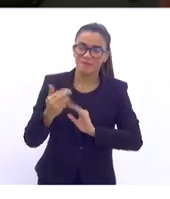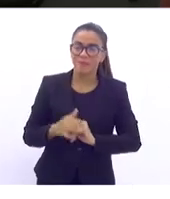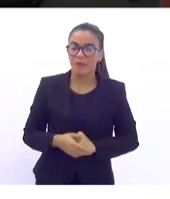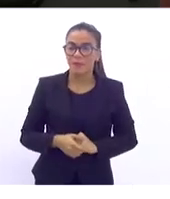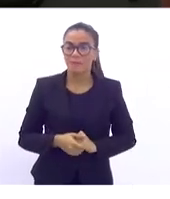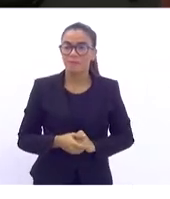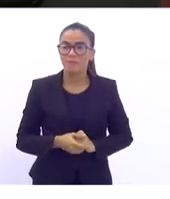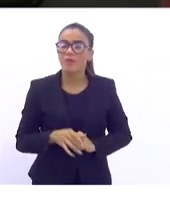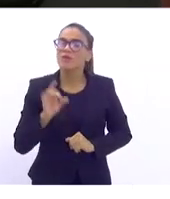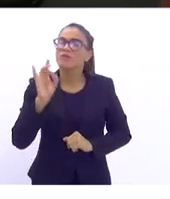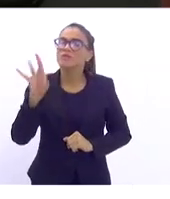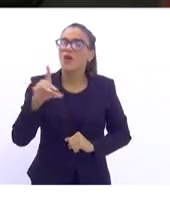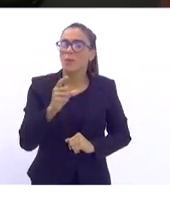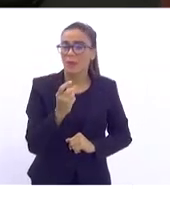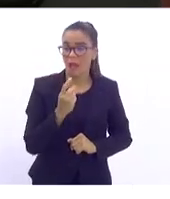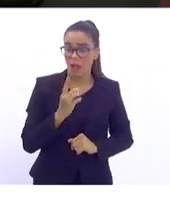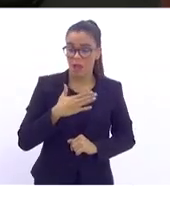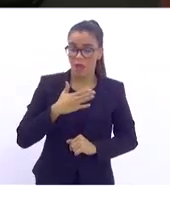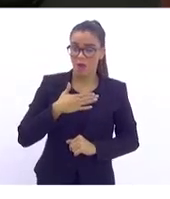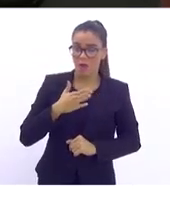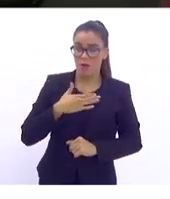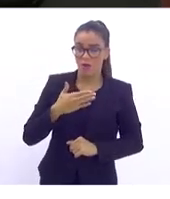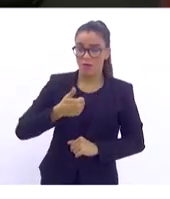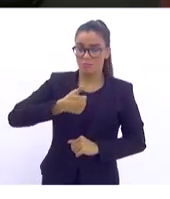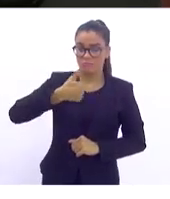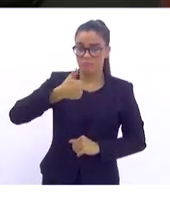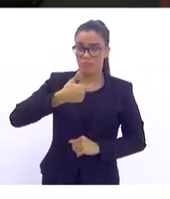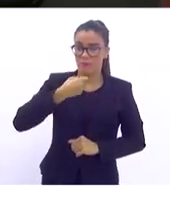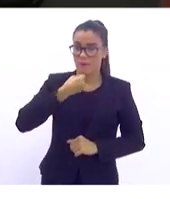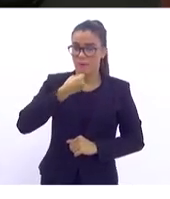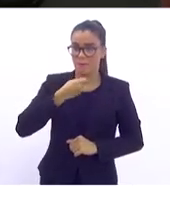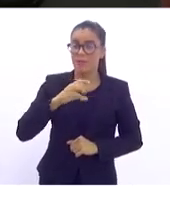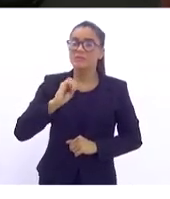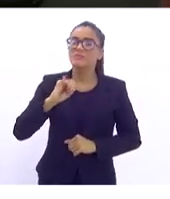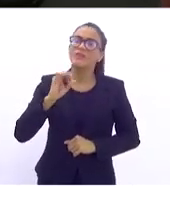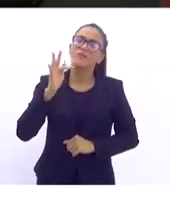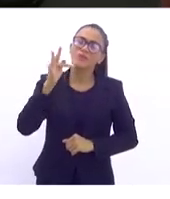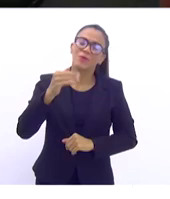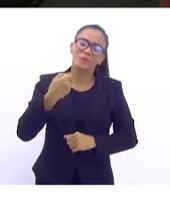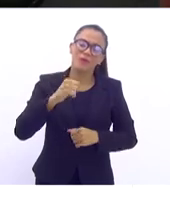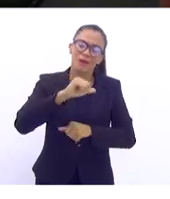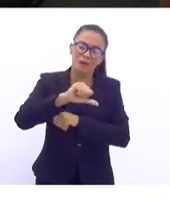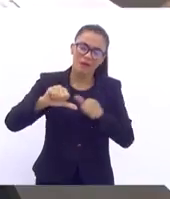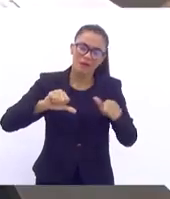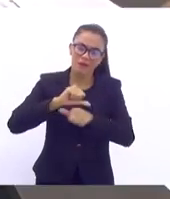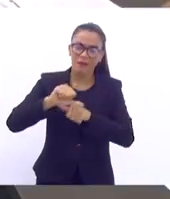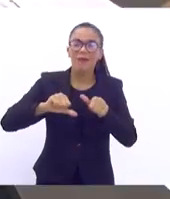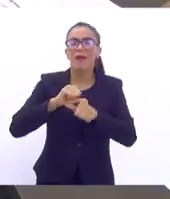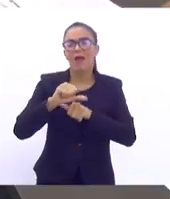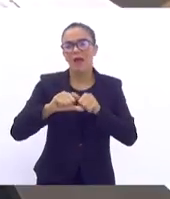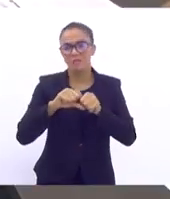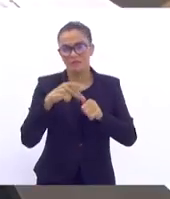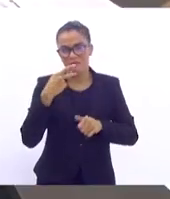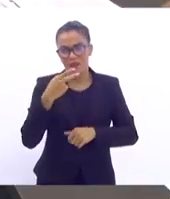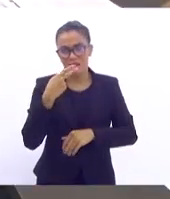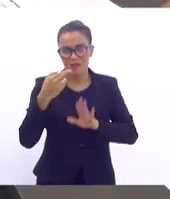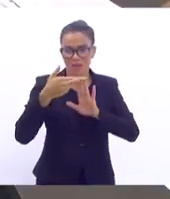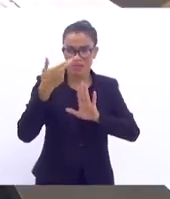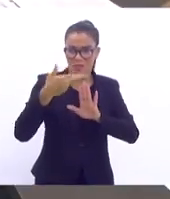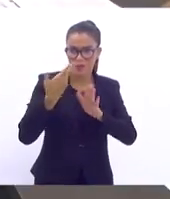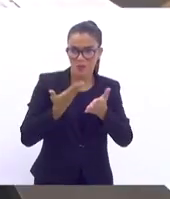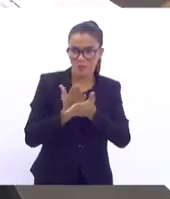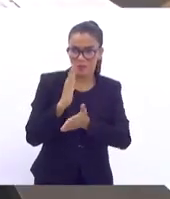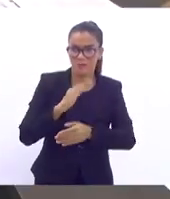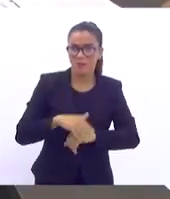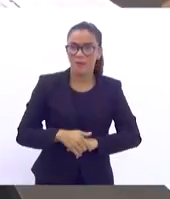só pela ordem se for o caso posteriormente a gente faz uma alteração ao Regimento incluindo citando a resolução aprovada